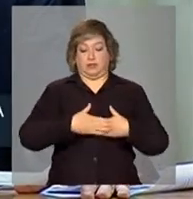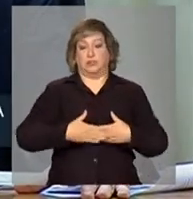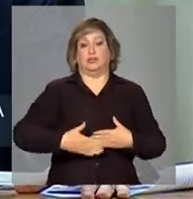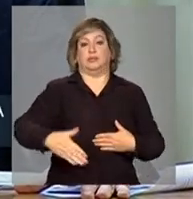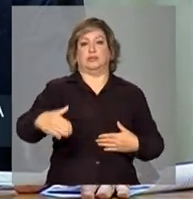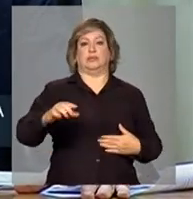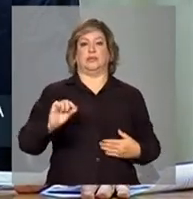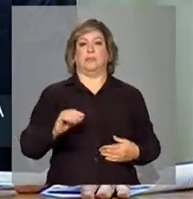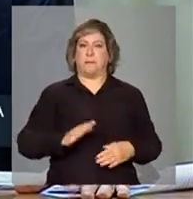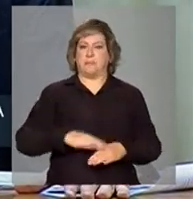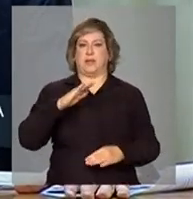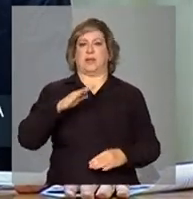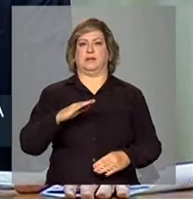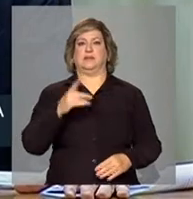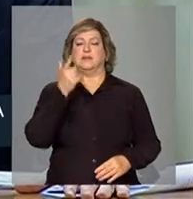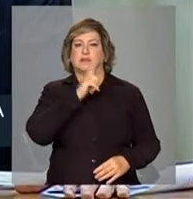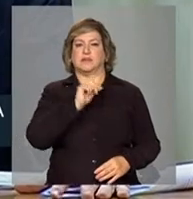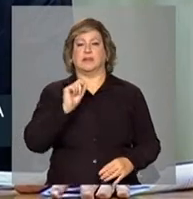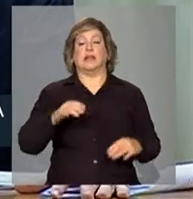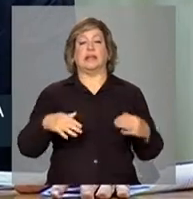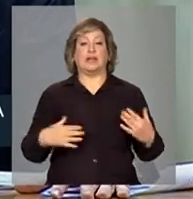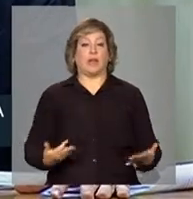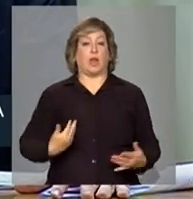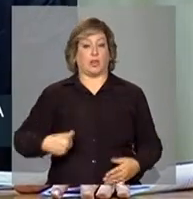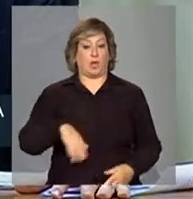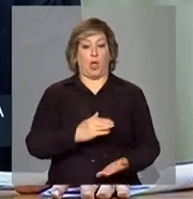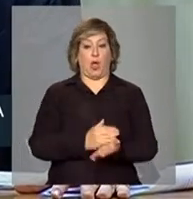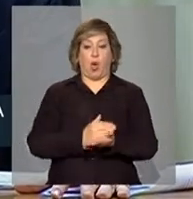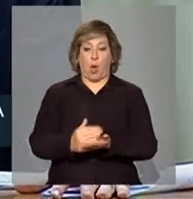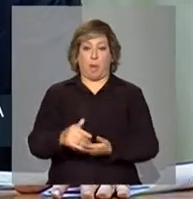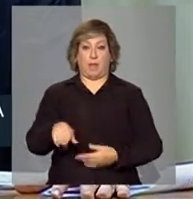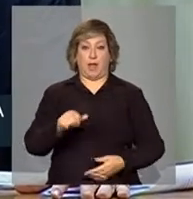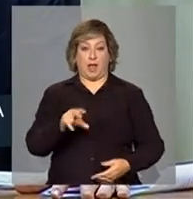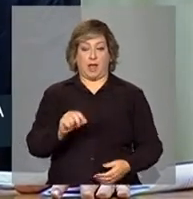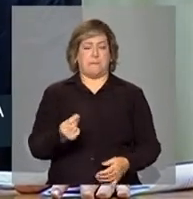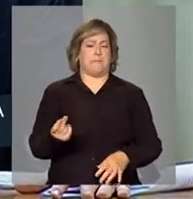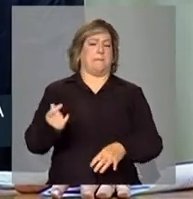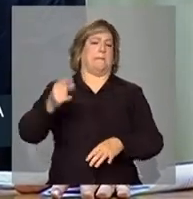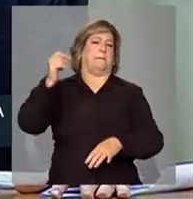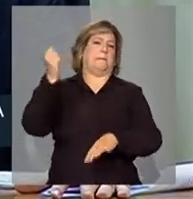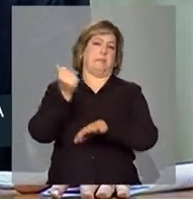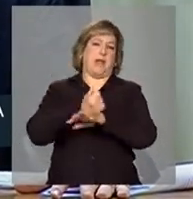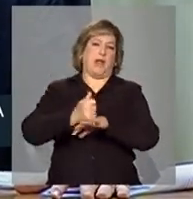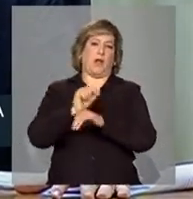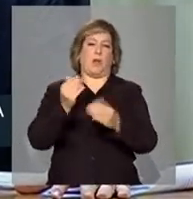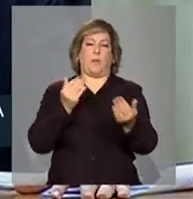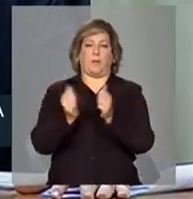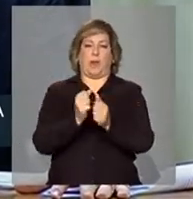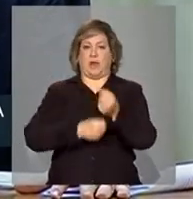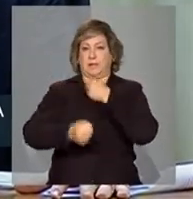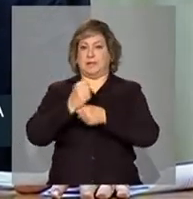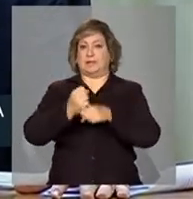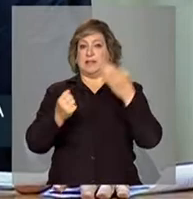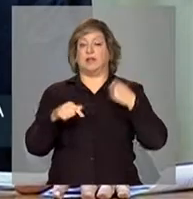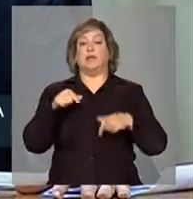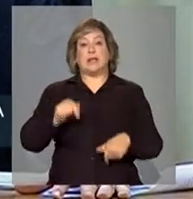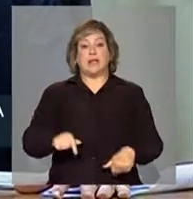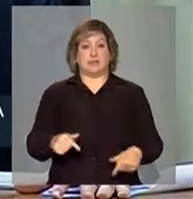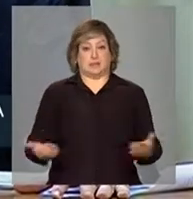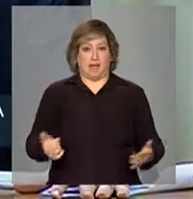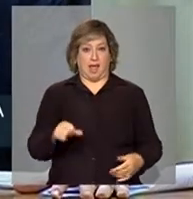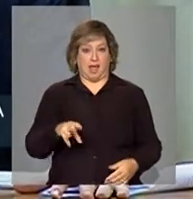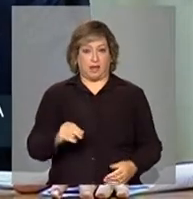para mais Tá certo então nós começamos o ano muito melhor do que o ano passado significa que o crescimento este ano